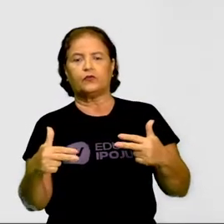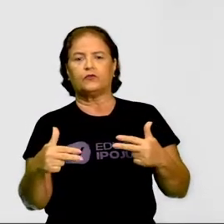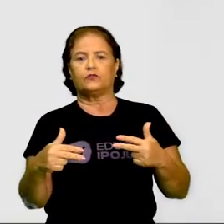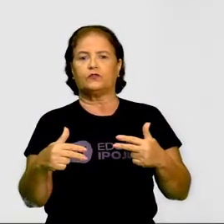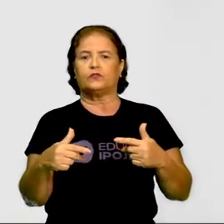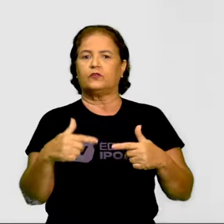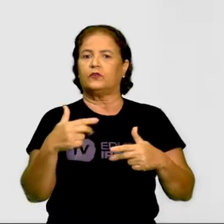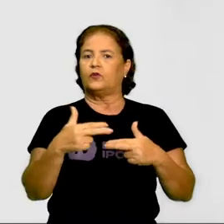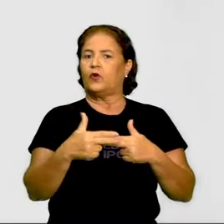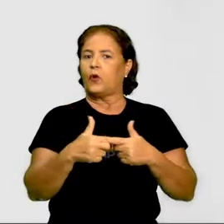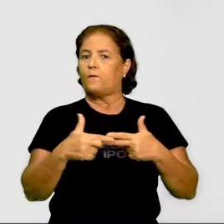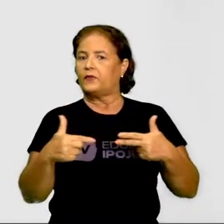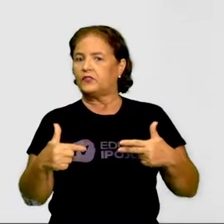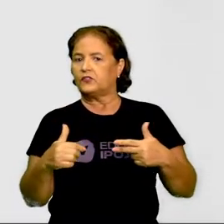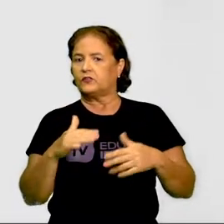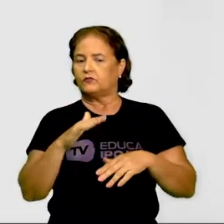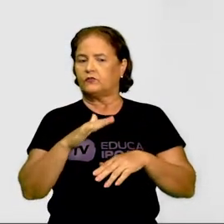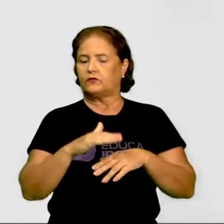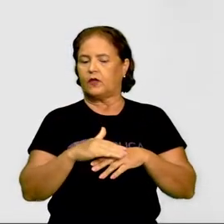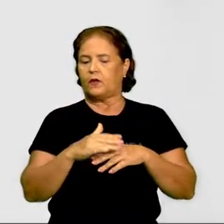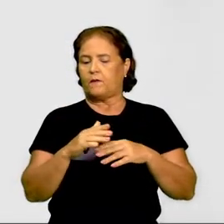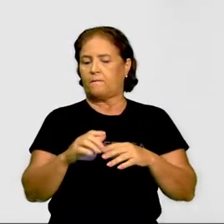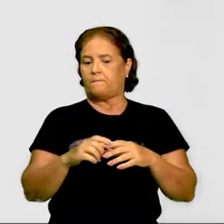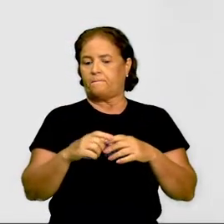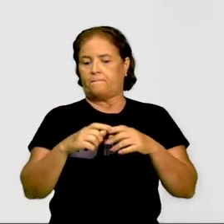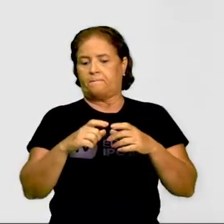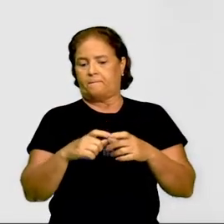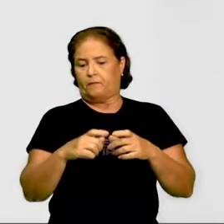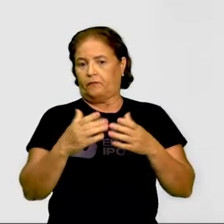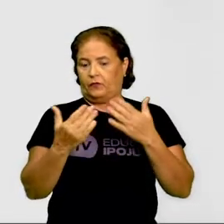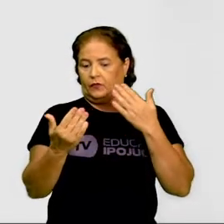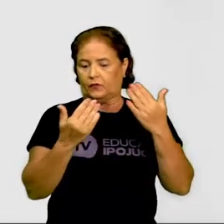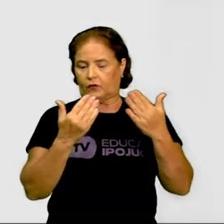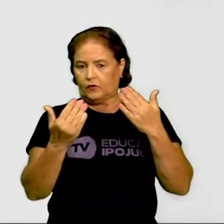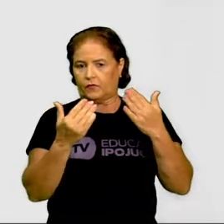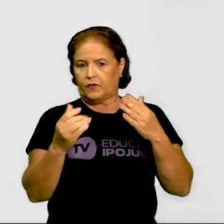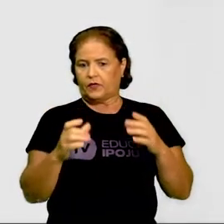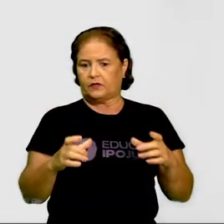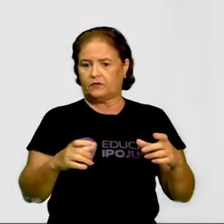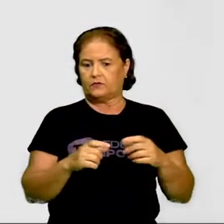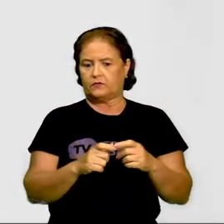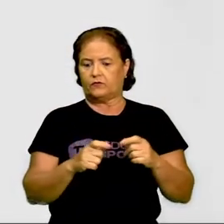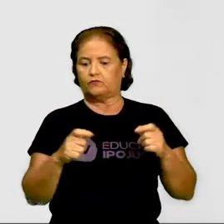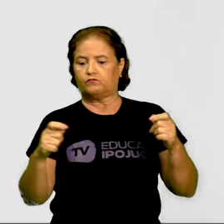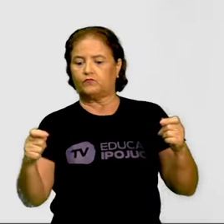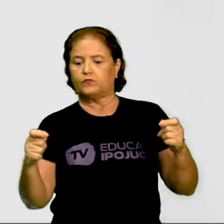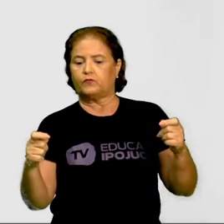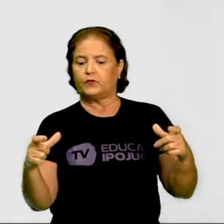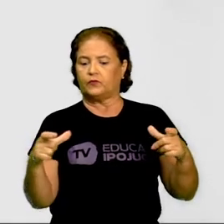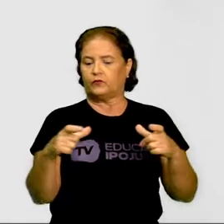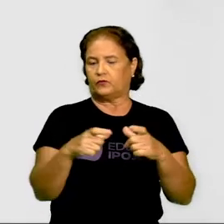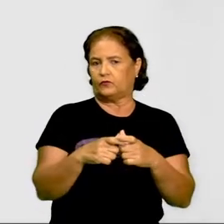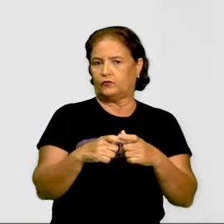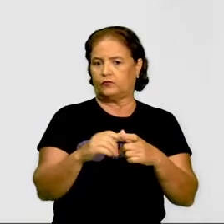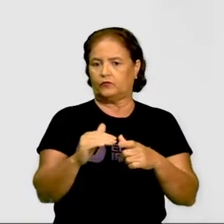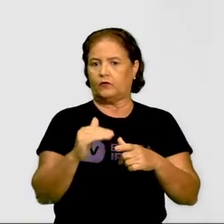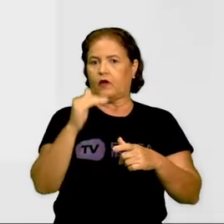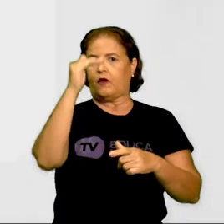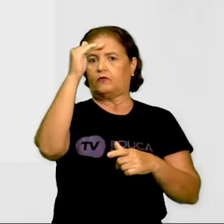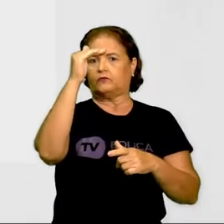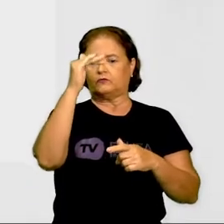comparar se são mais compridos ou mais curtos, mais alto ou mais